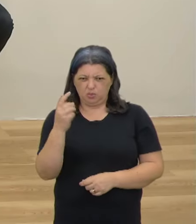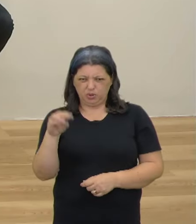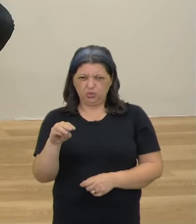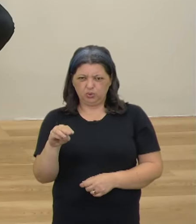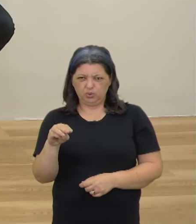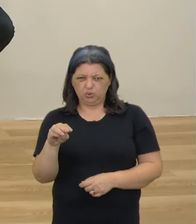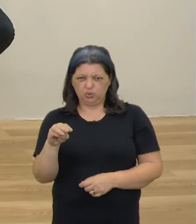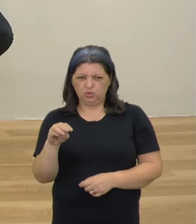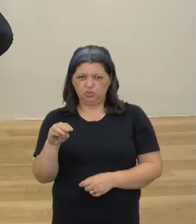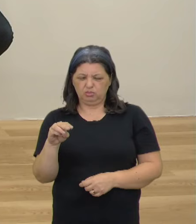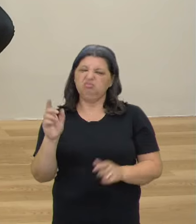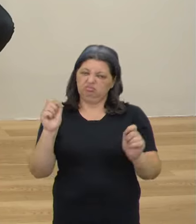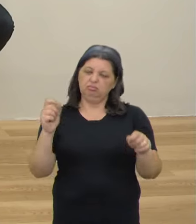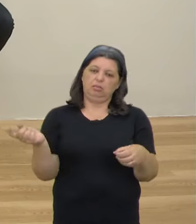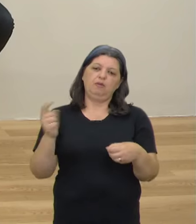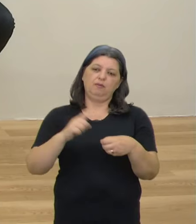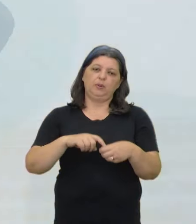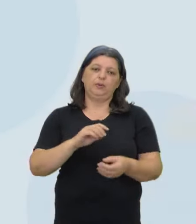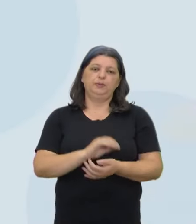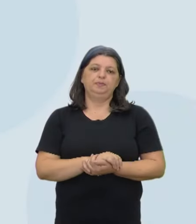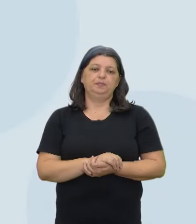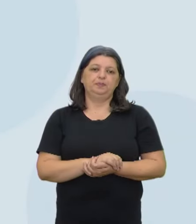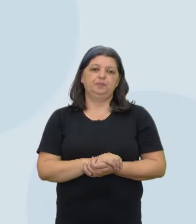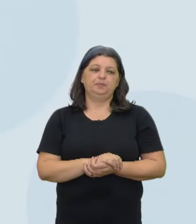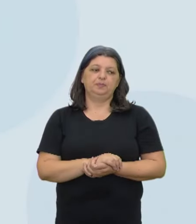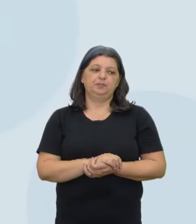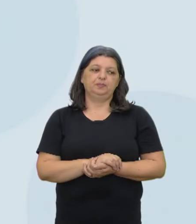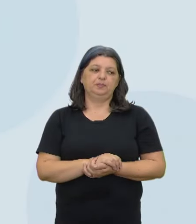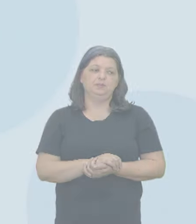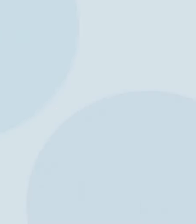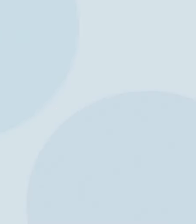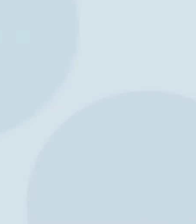Um minutinho. E já voltamos.